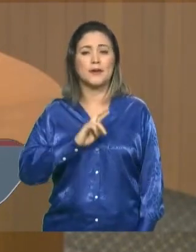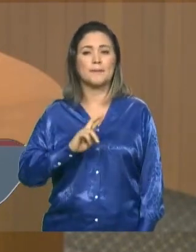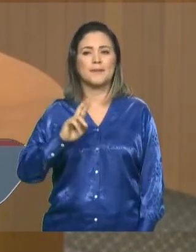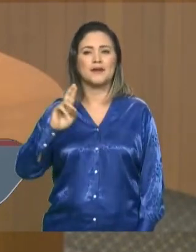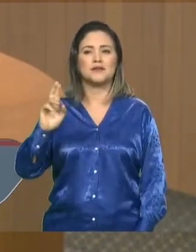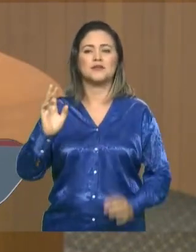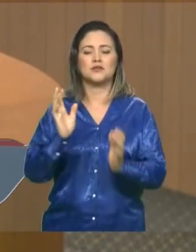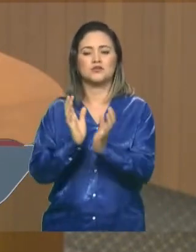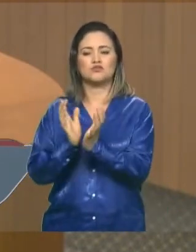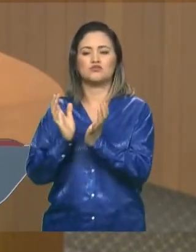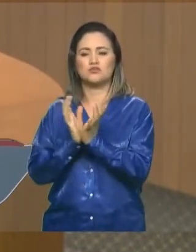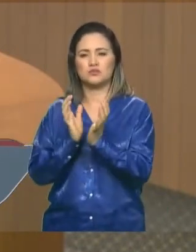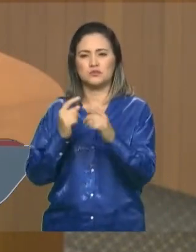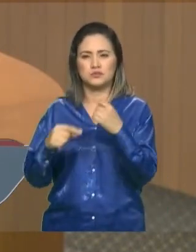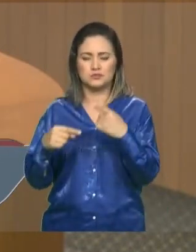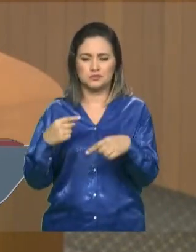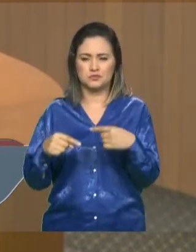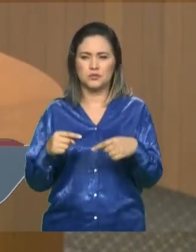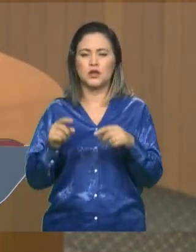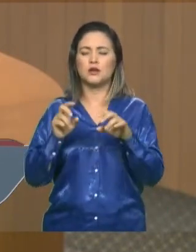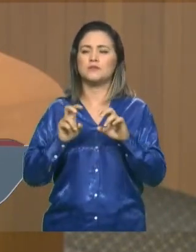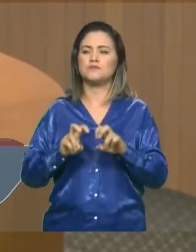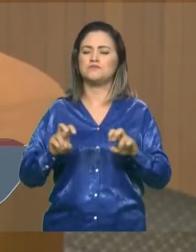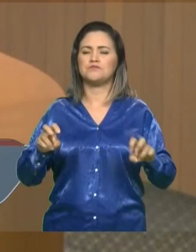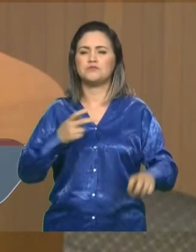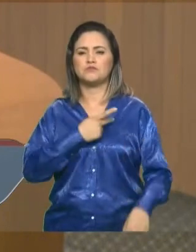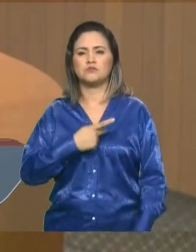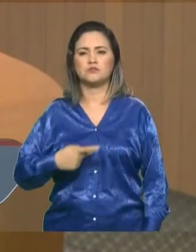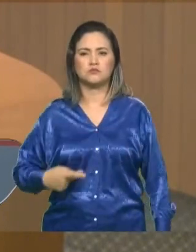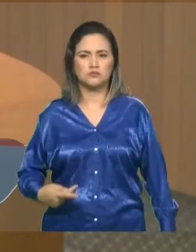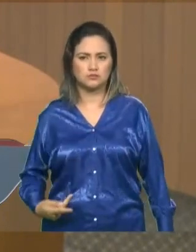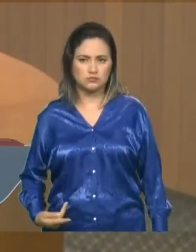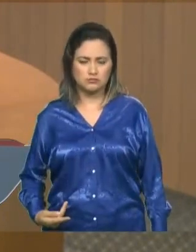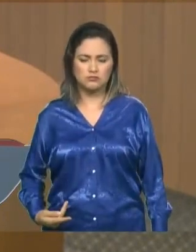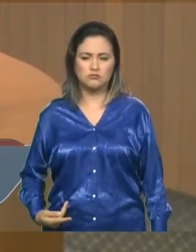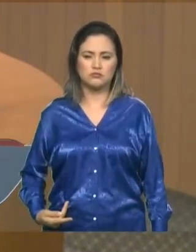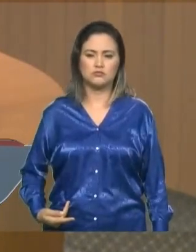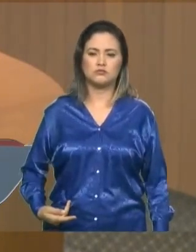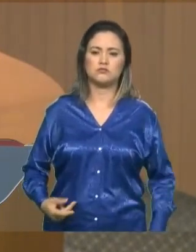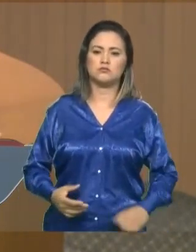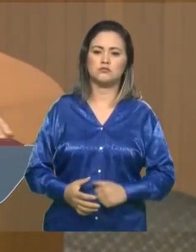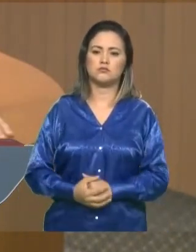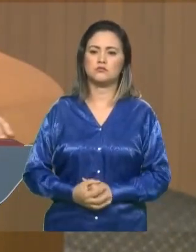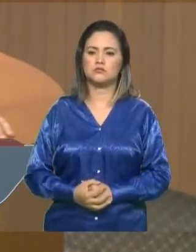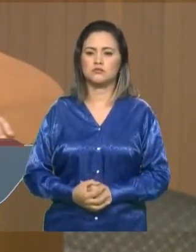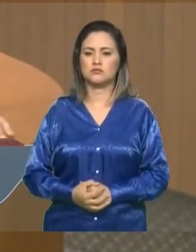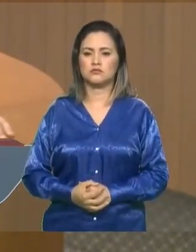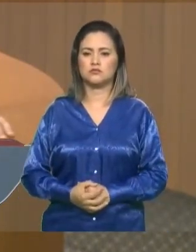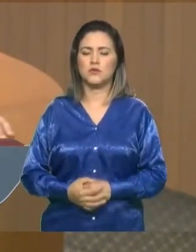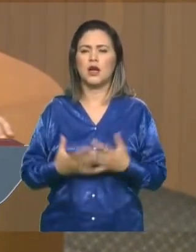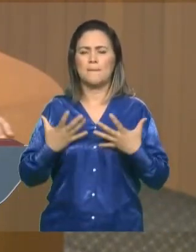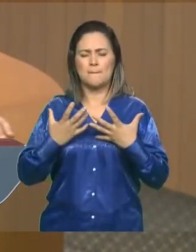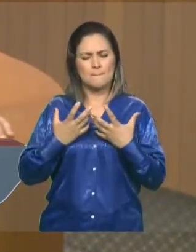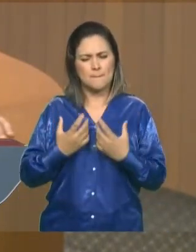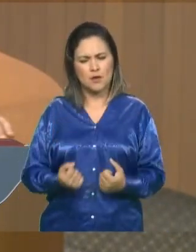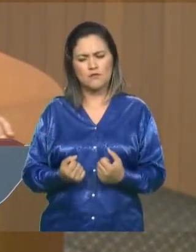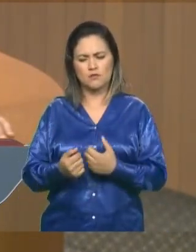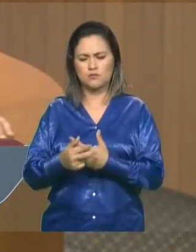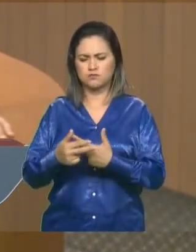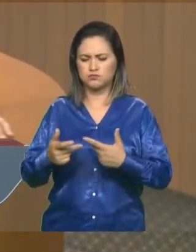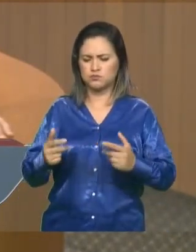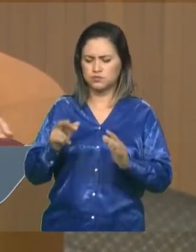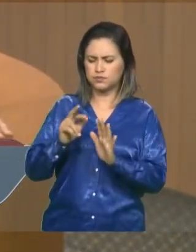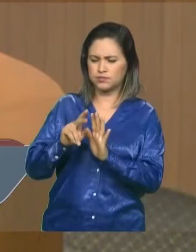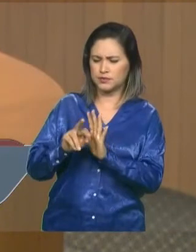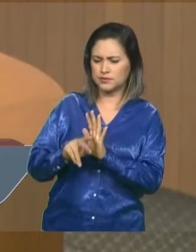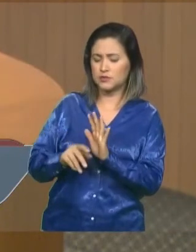nosso partido, sentado a esta cadeira da presidência, de uma maneira muito integrada, aprovando matérias juntamente com todos